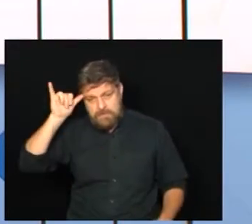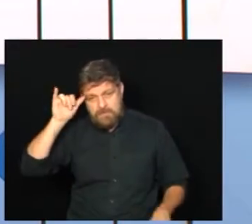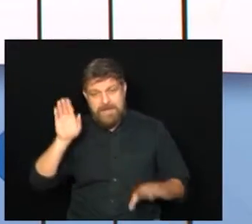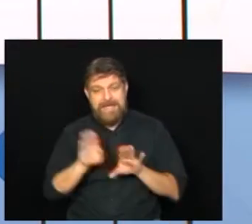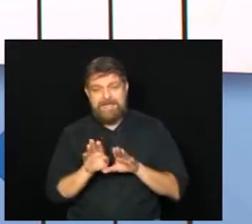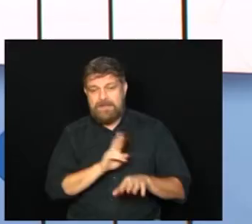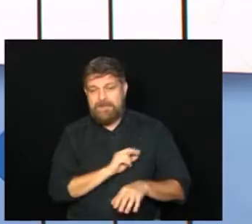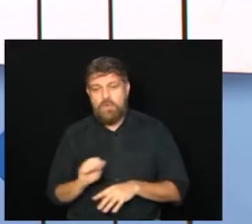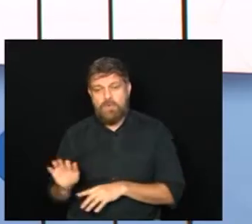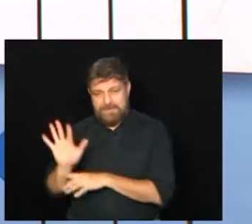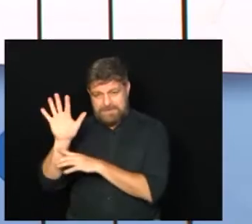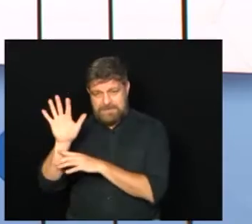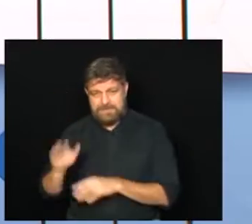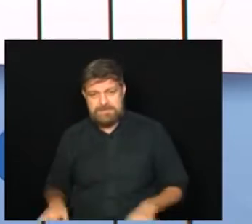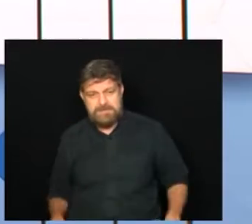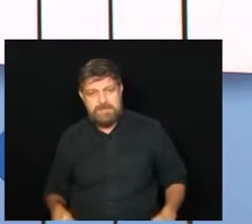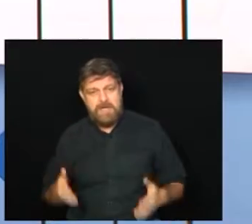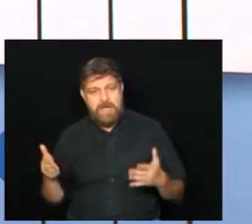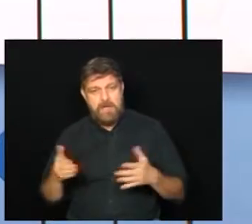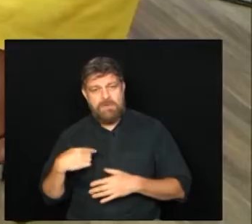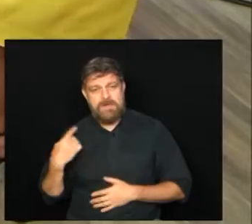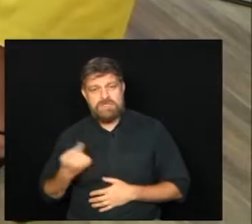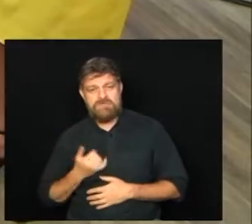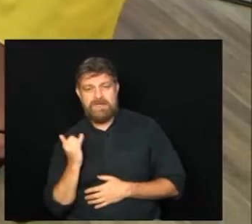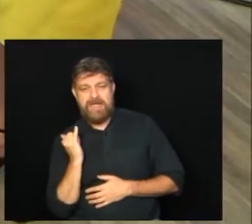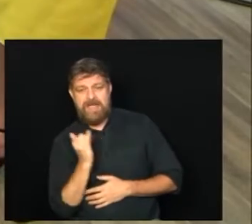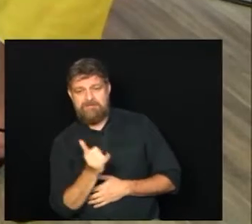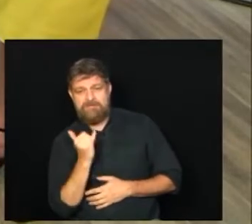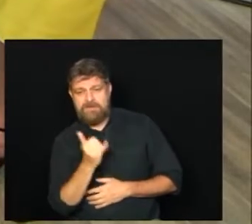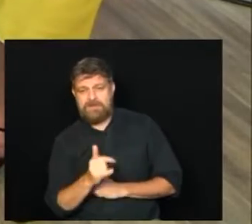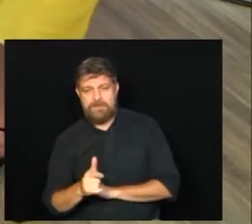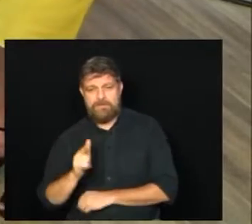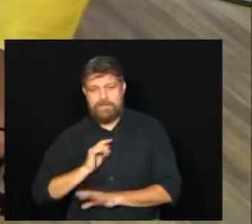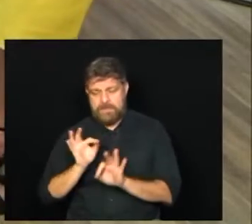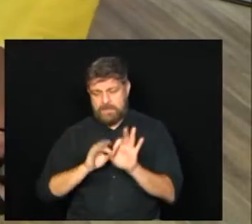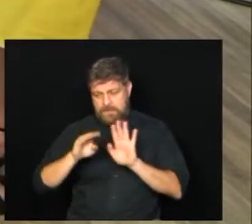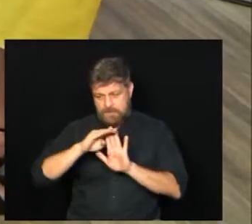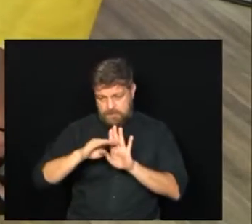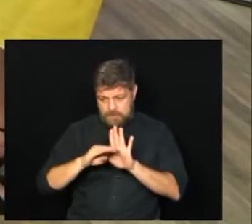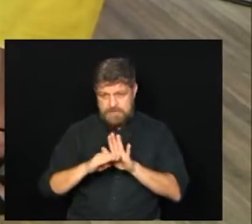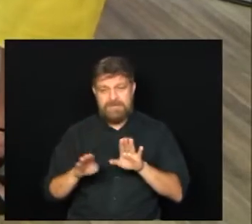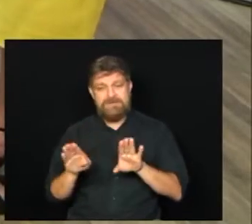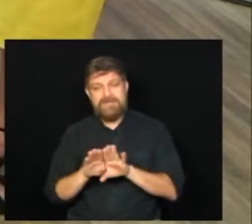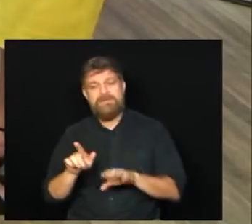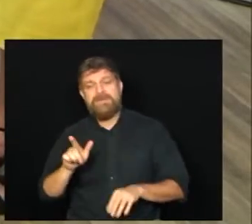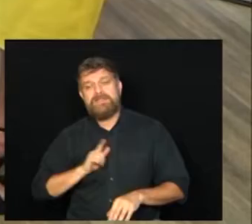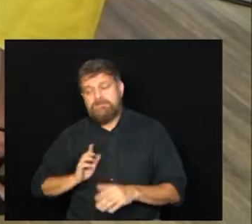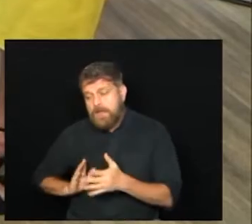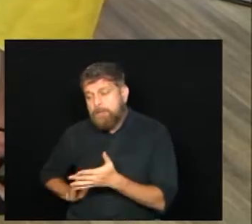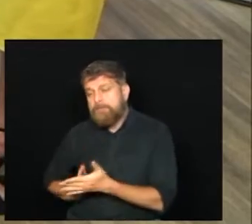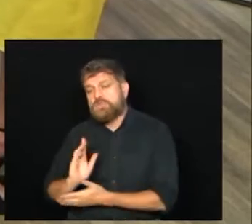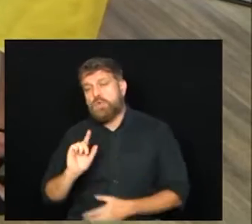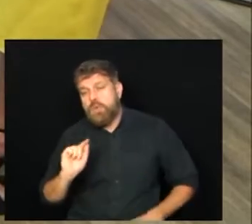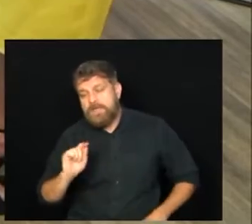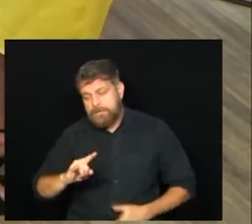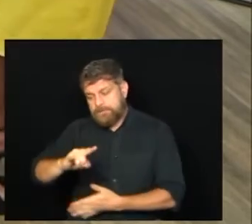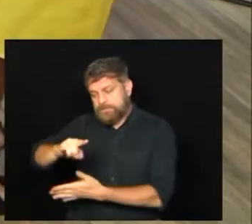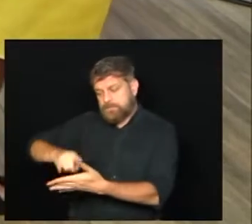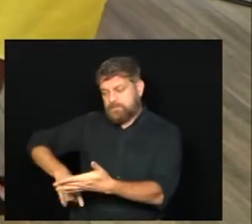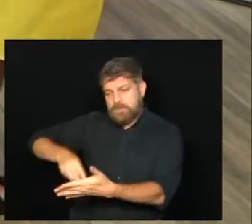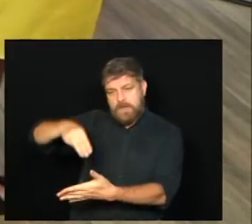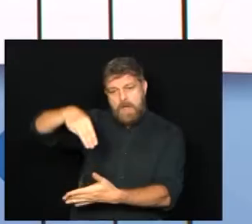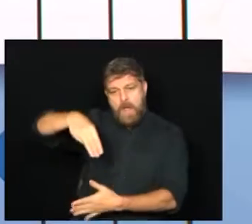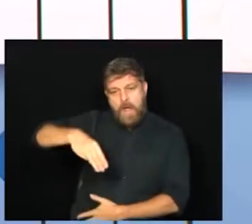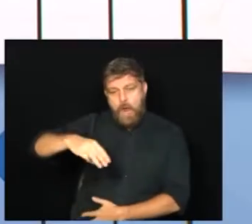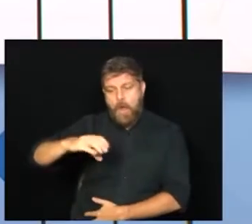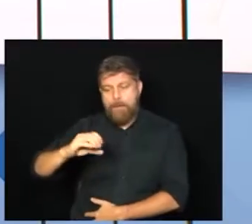Rubens Gás. Agora a gente vai falar, Gabriel, porque além dos projetos, nós tivemos também aprovações de moções. E uma